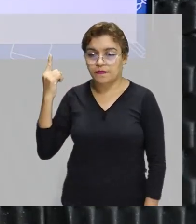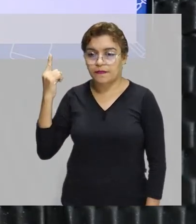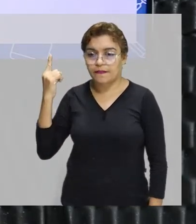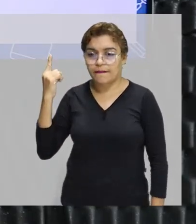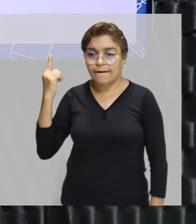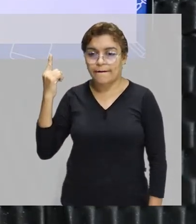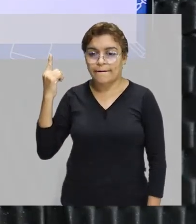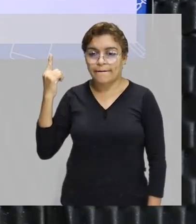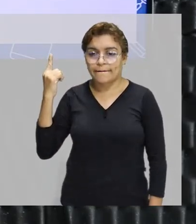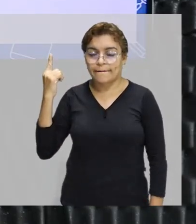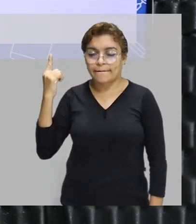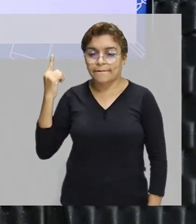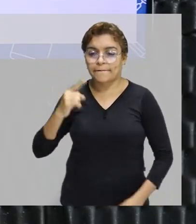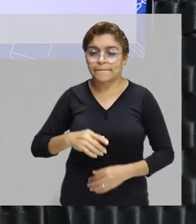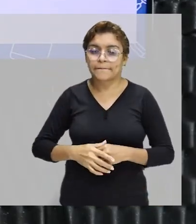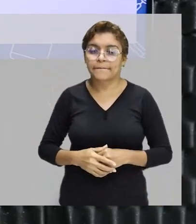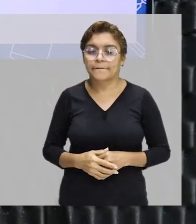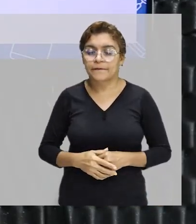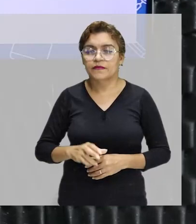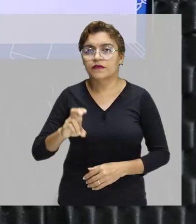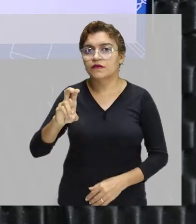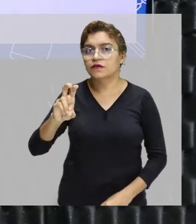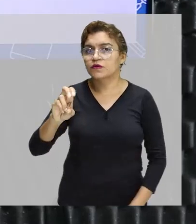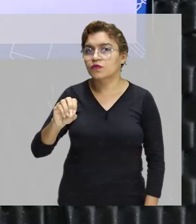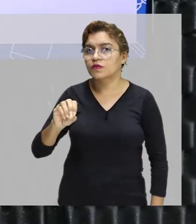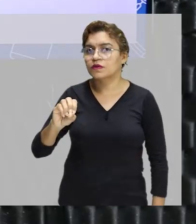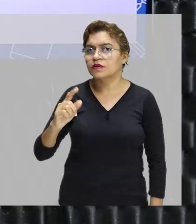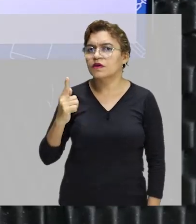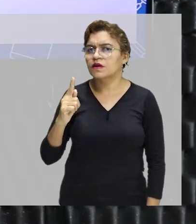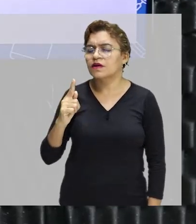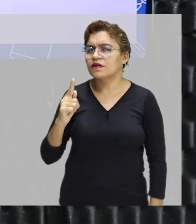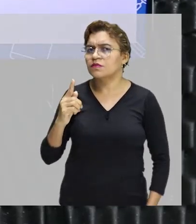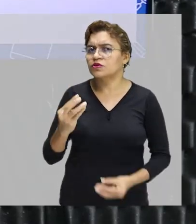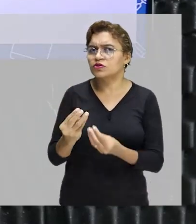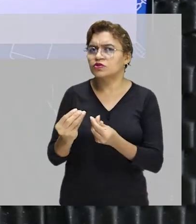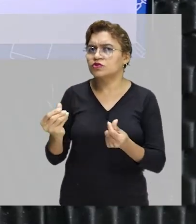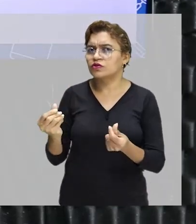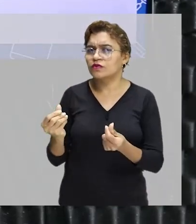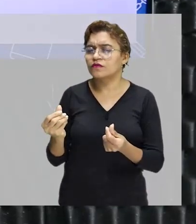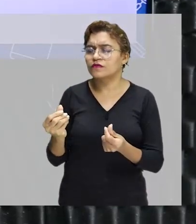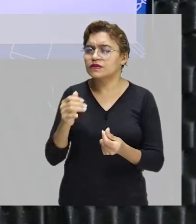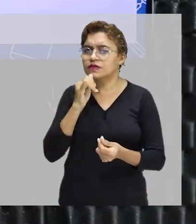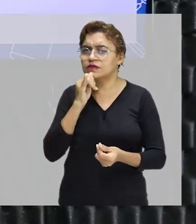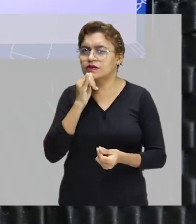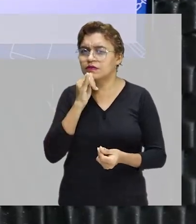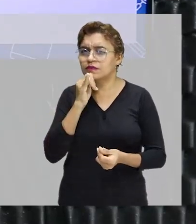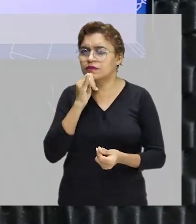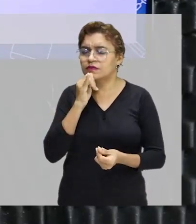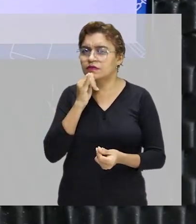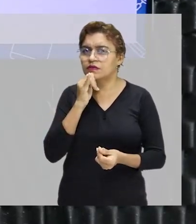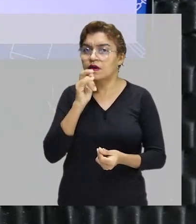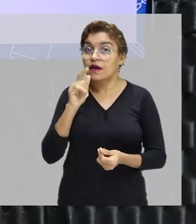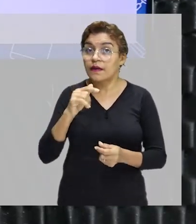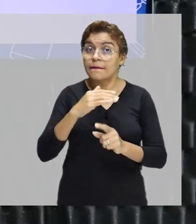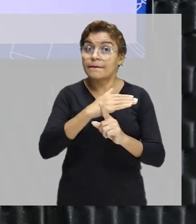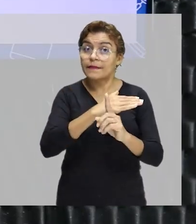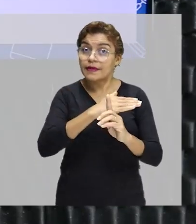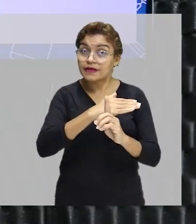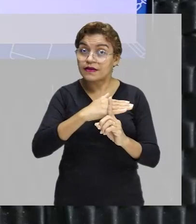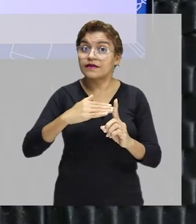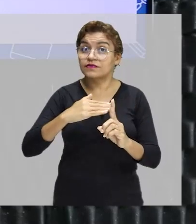gramas do sal. E 50 gramas? Turminha, 50 gramas de água vai dissolver o quê? A